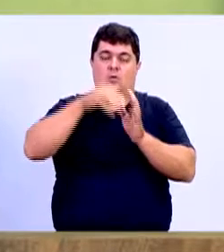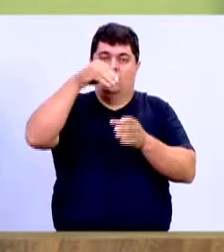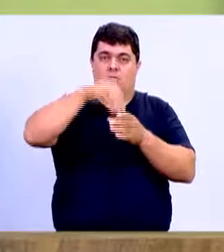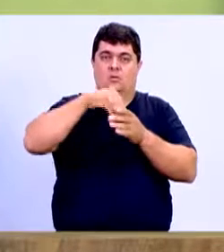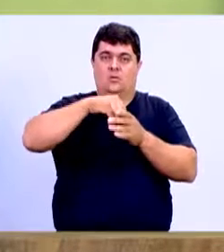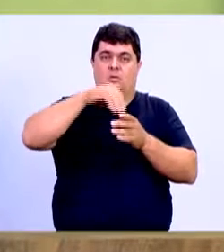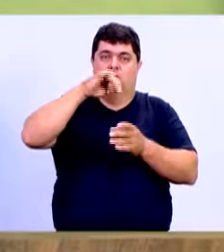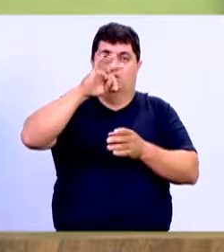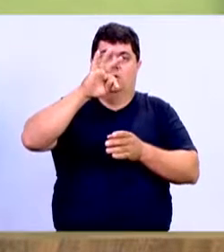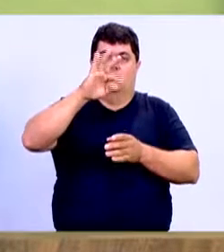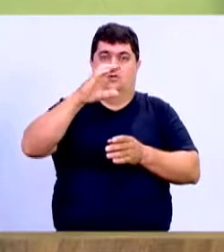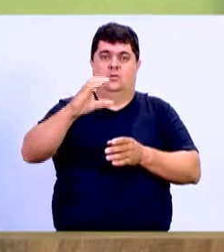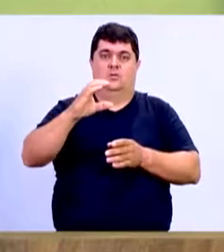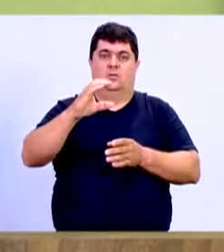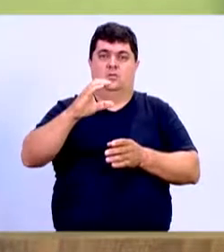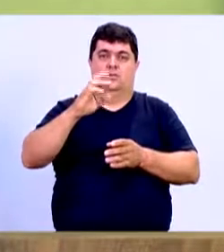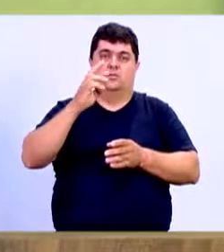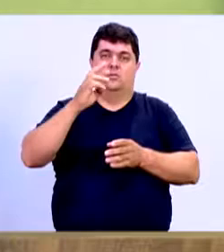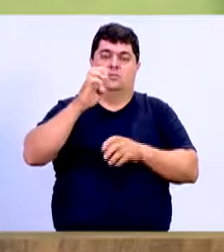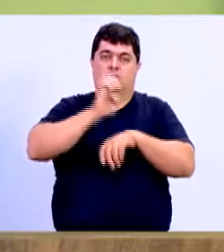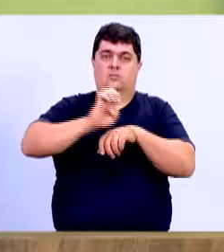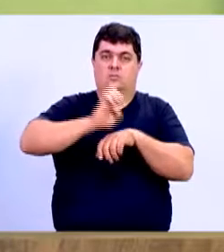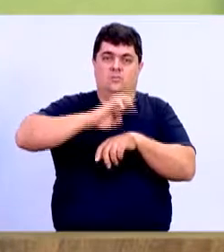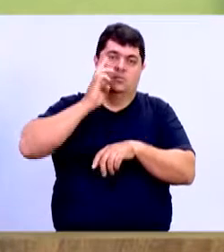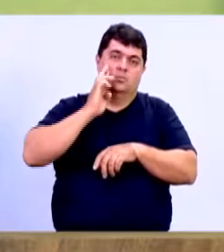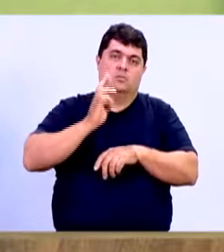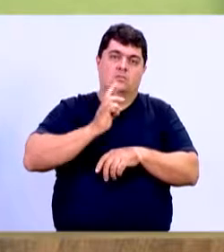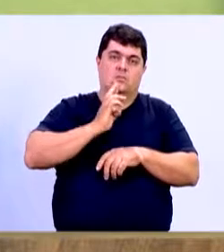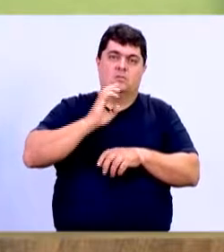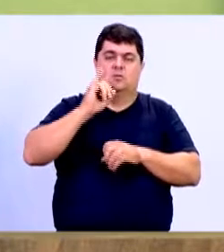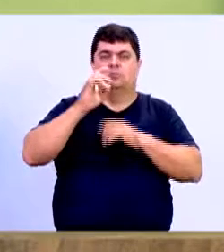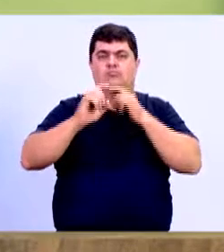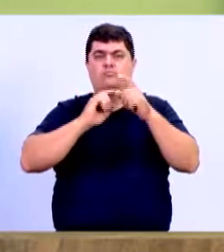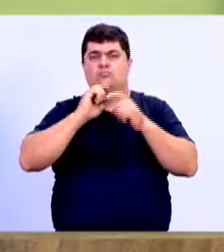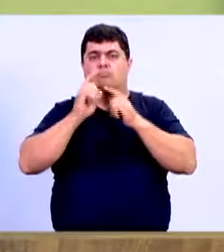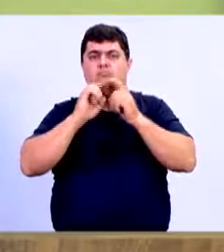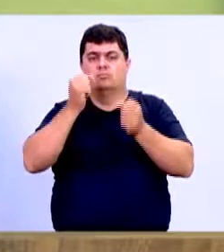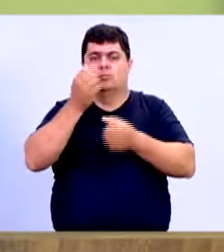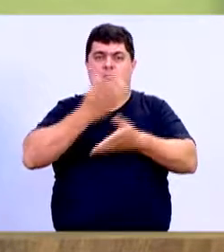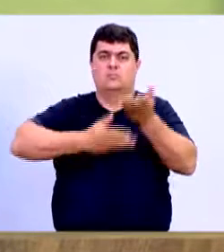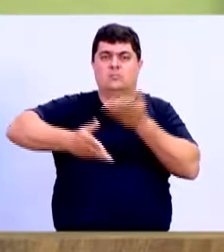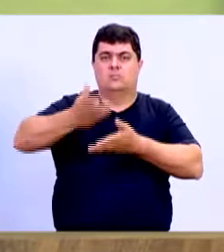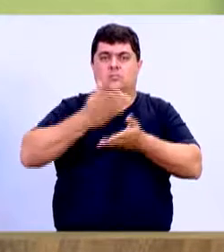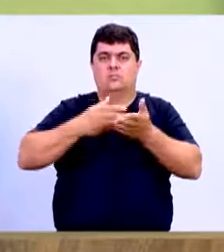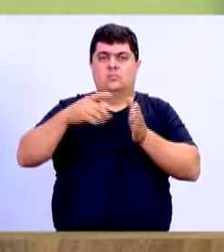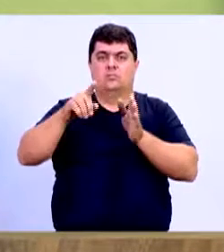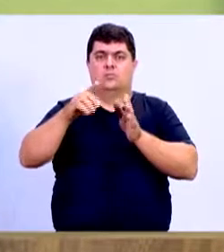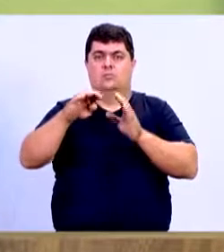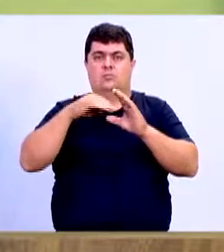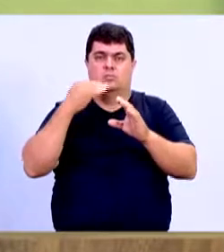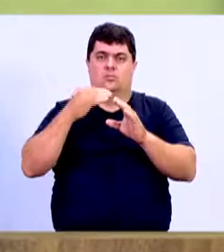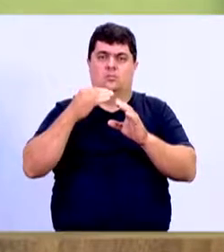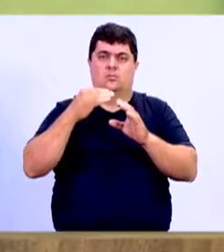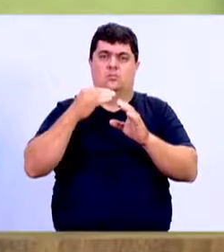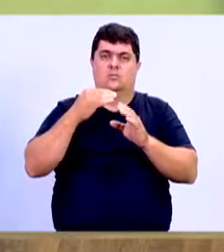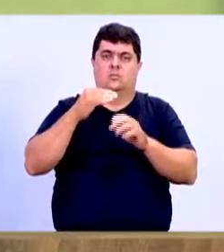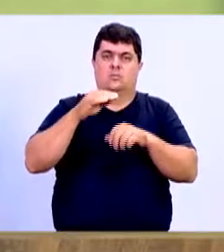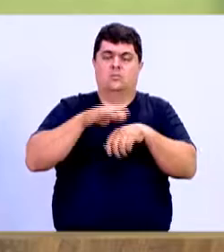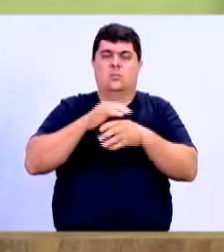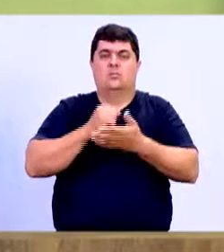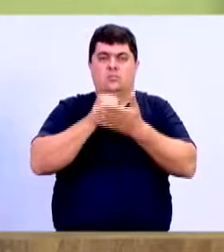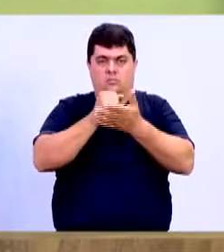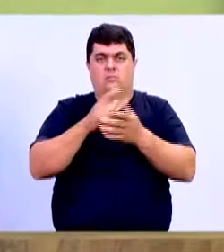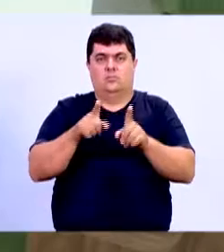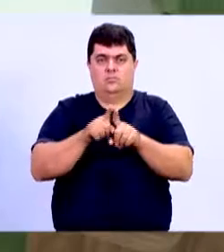do Estado de Rondônia. Me coloco à disposição e as dúvidas, as interações vocês podem mandar para cá, que estaremos